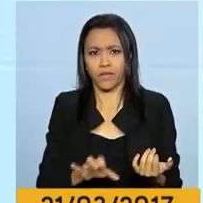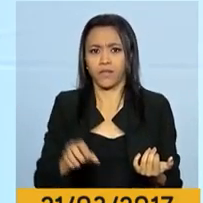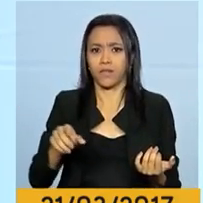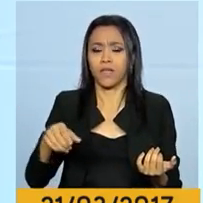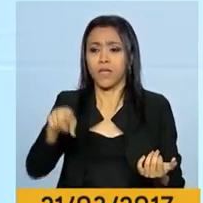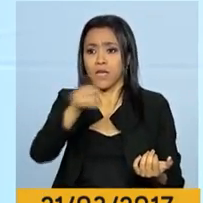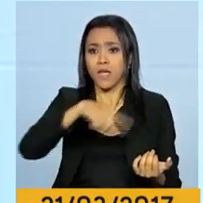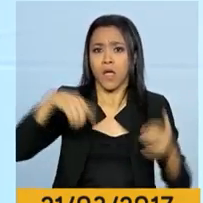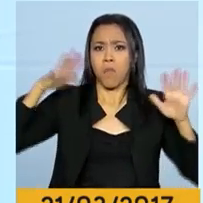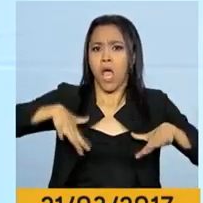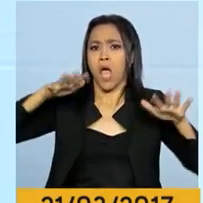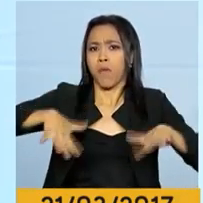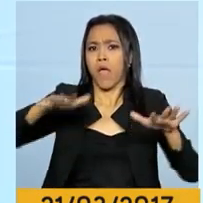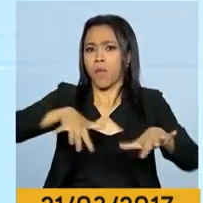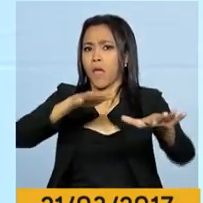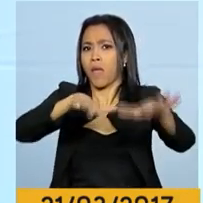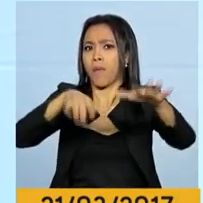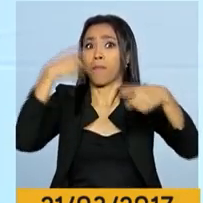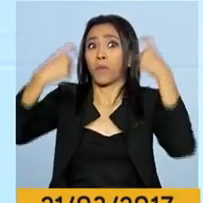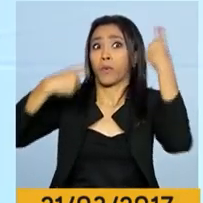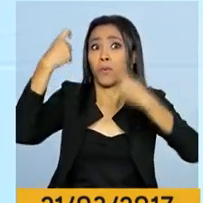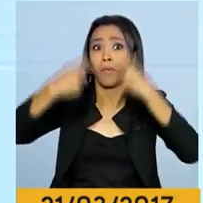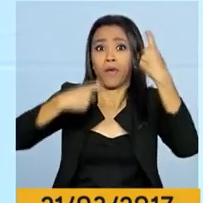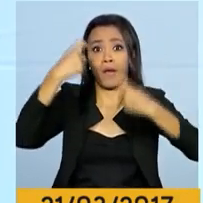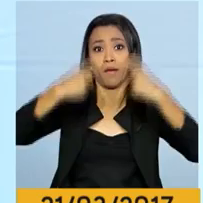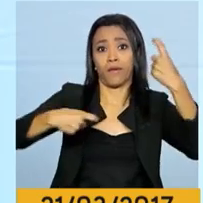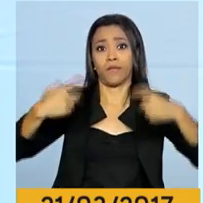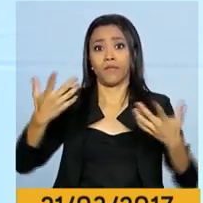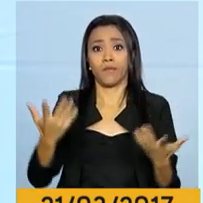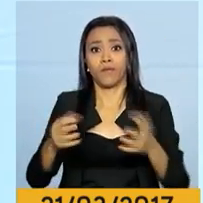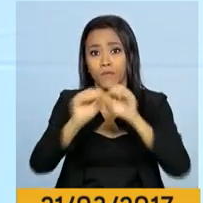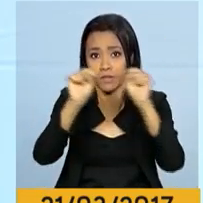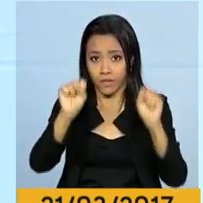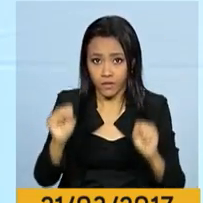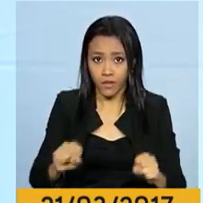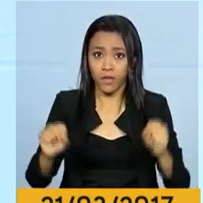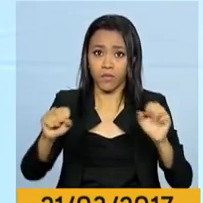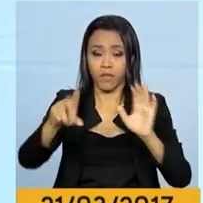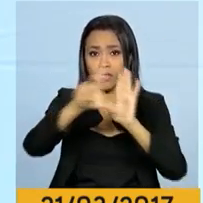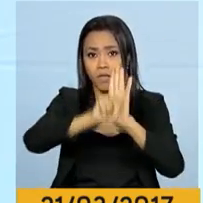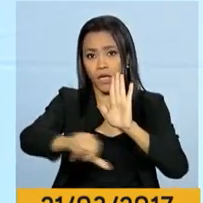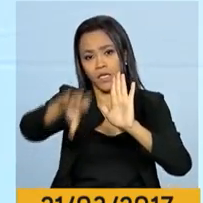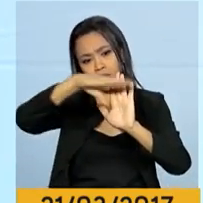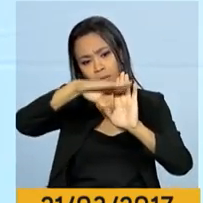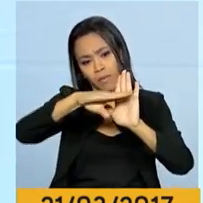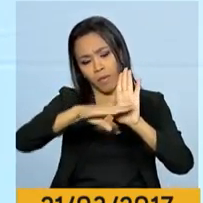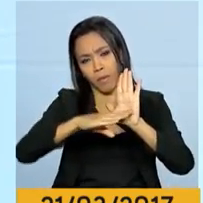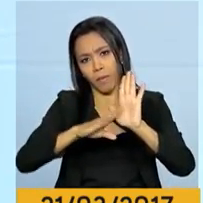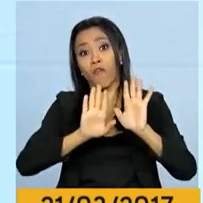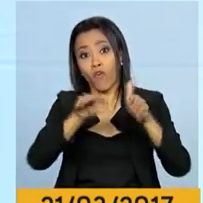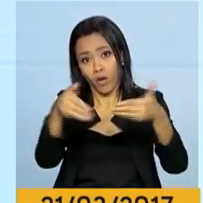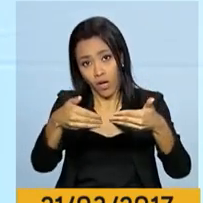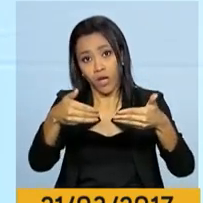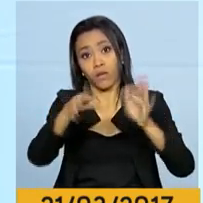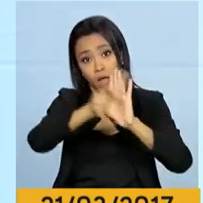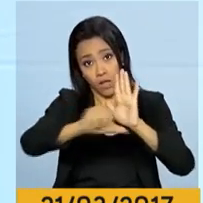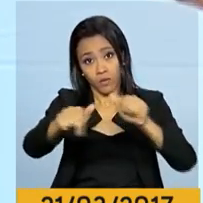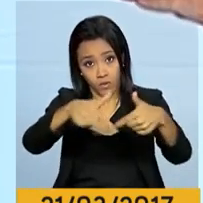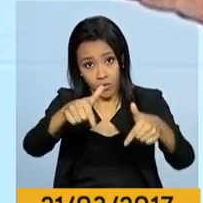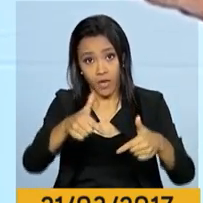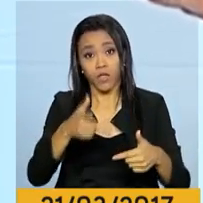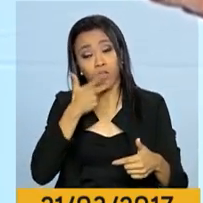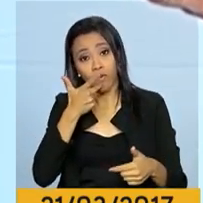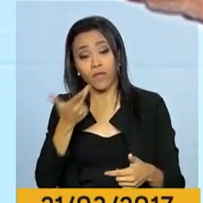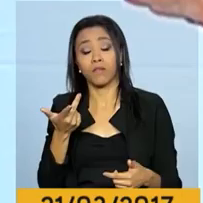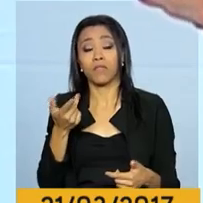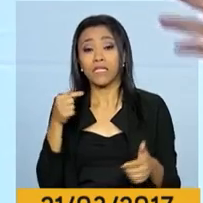com o sistema legislativo relativo às relações de trabalho. E eu estou dizendo que, de um lado,